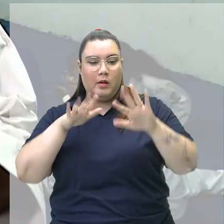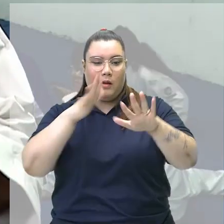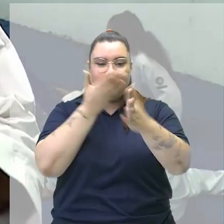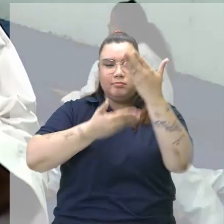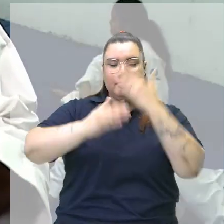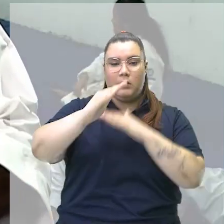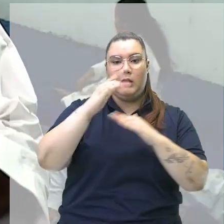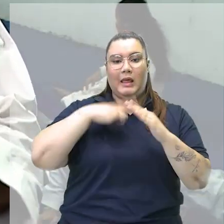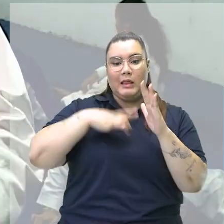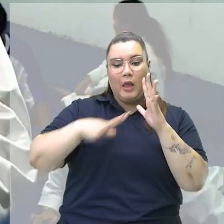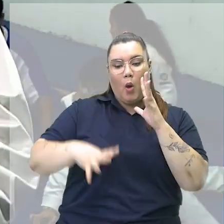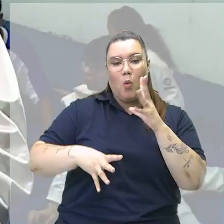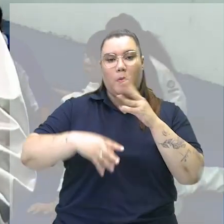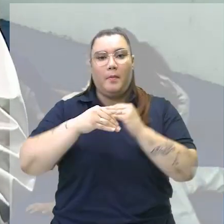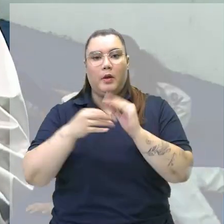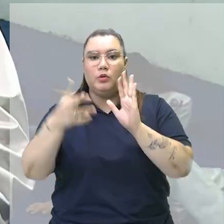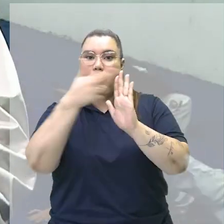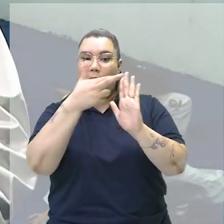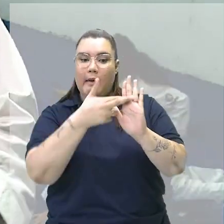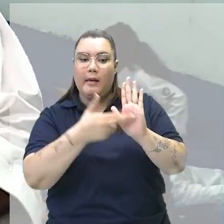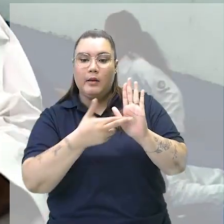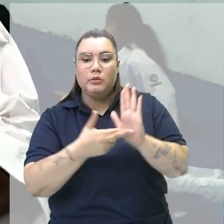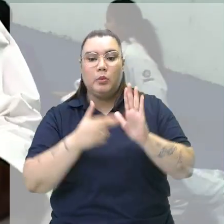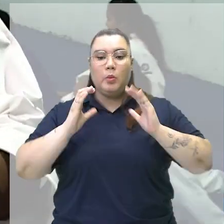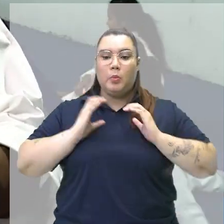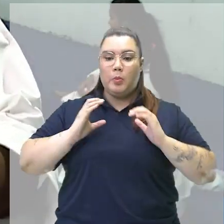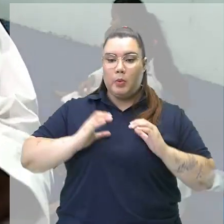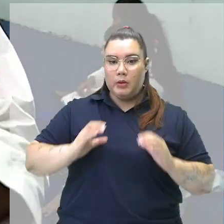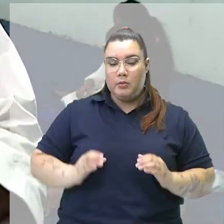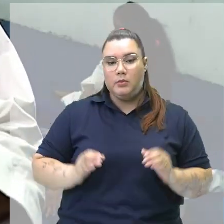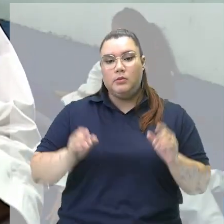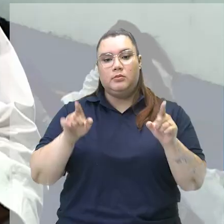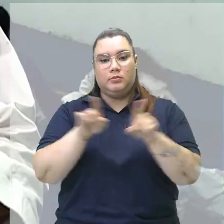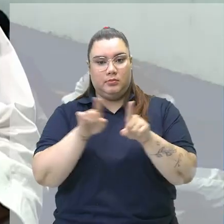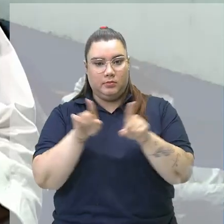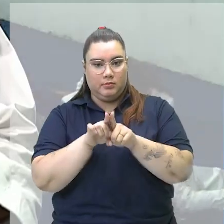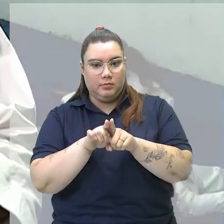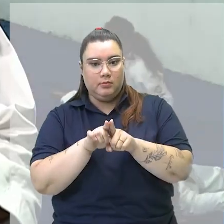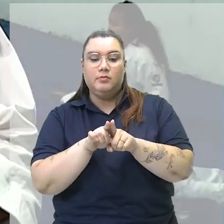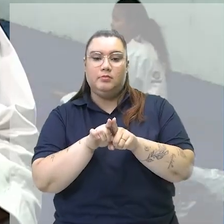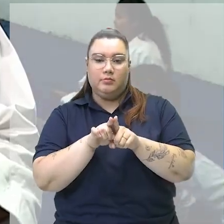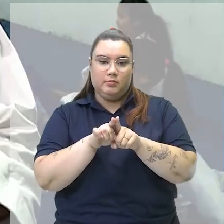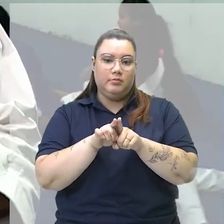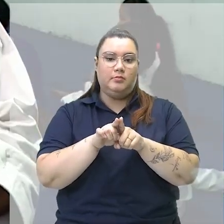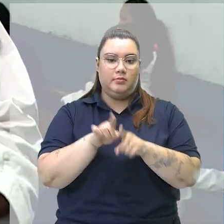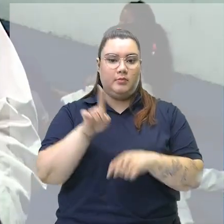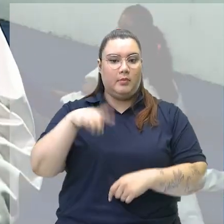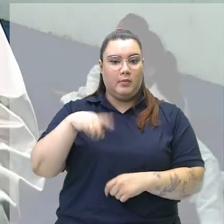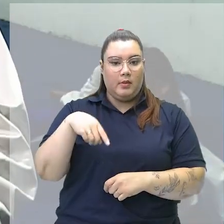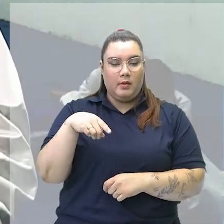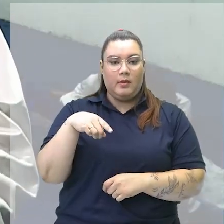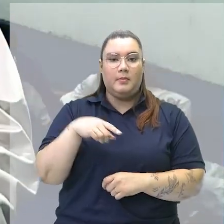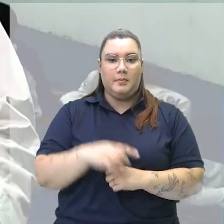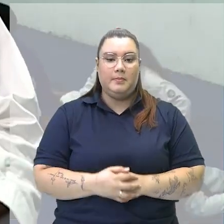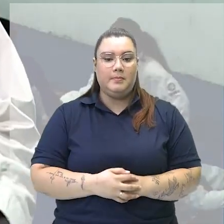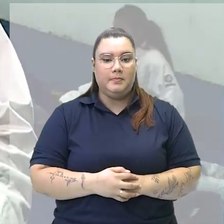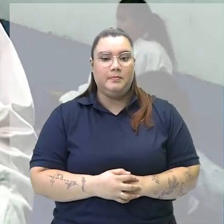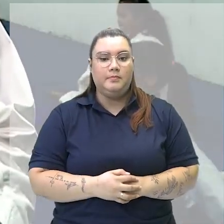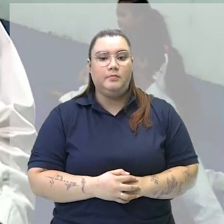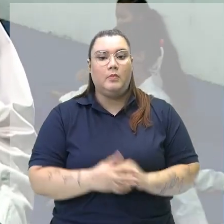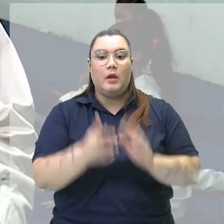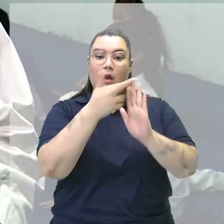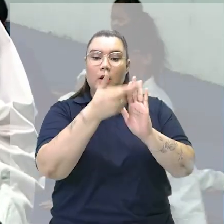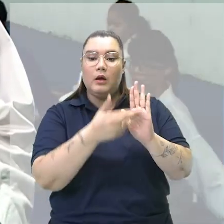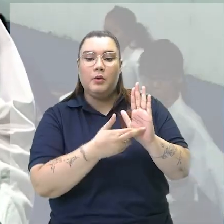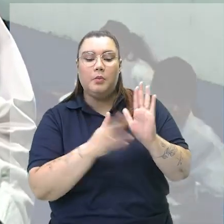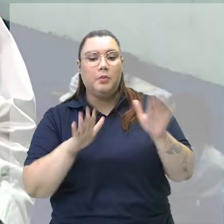vem agregada de princípios, né? Eu costumo dizer que ela vem recheada de princípios e regras. Regras essas